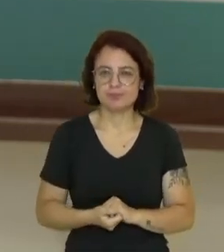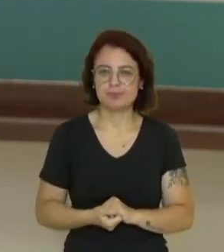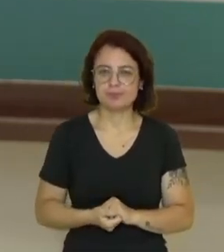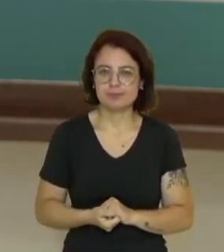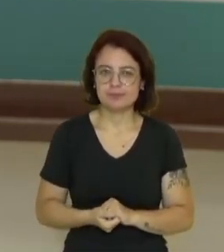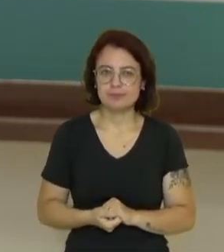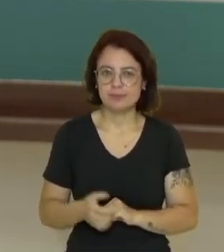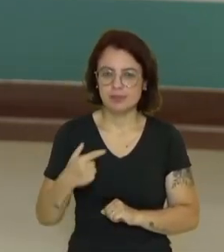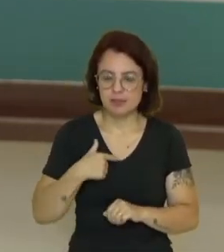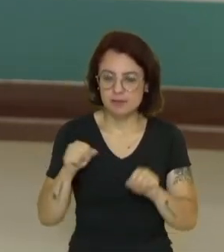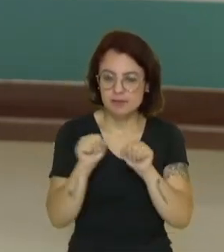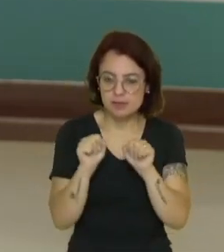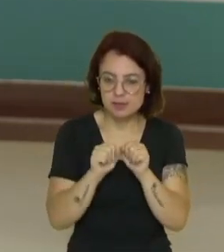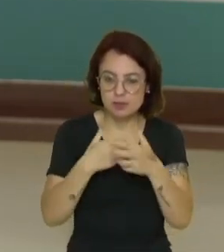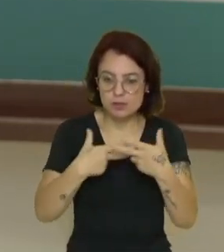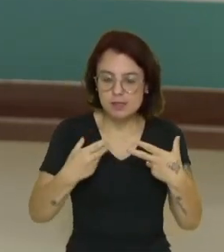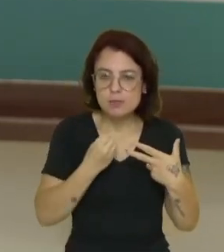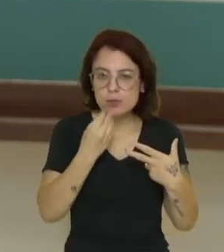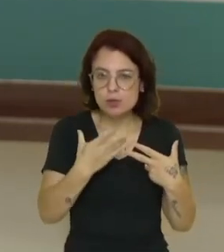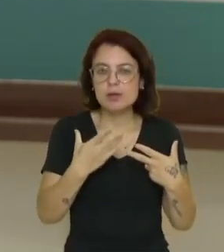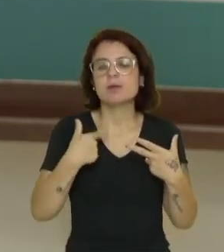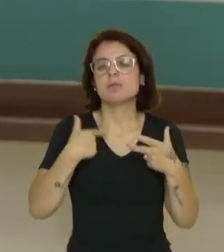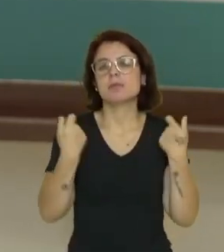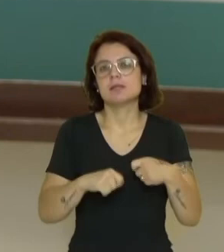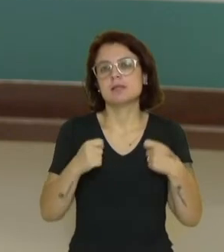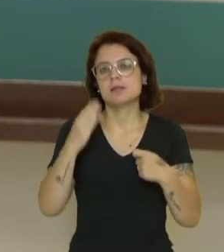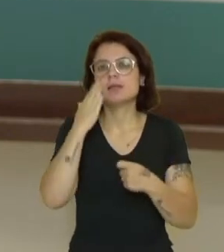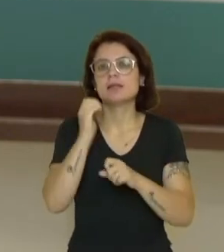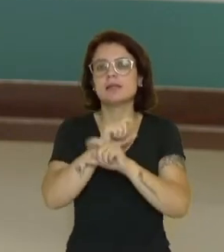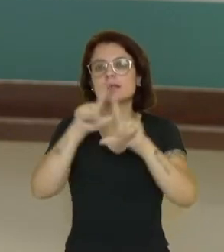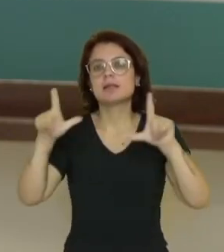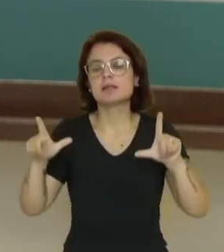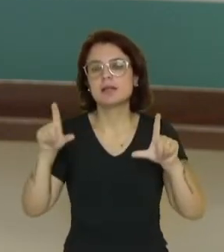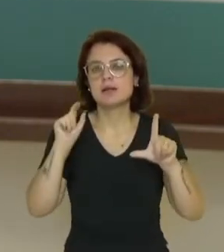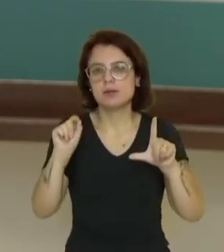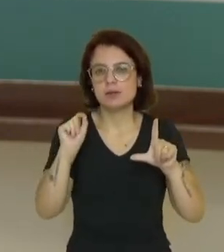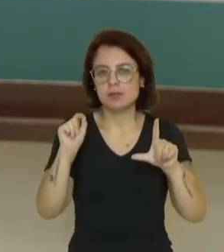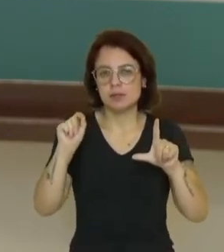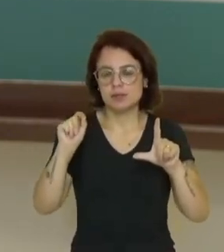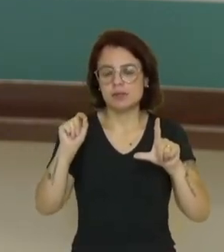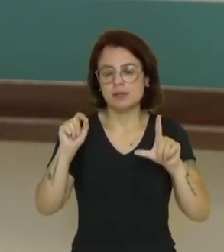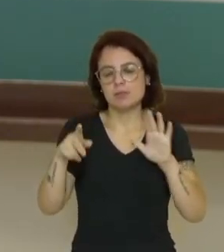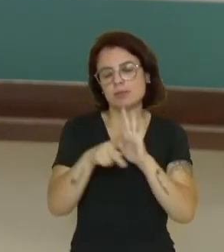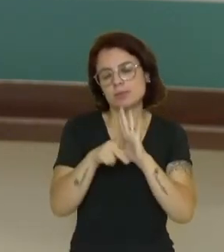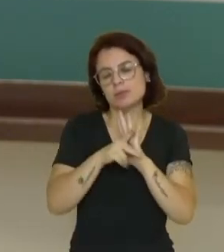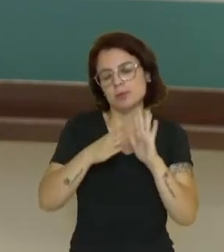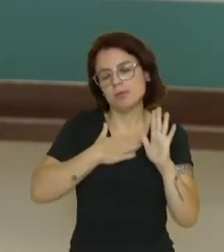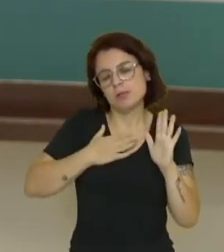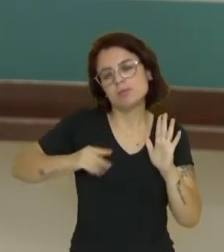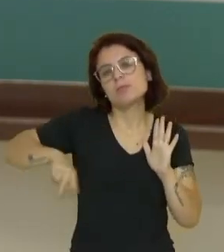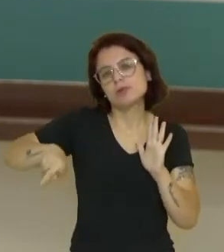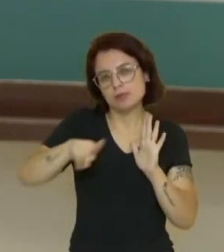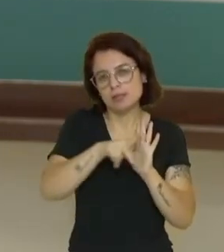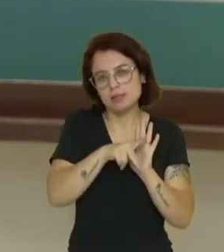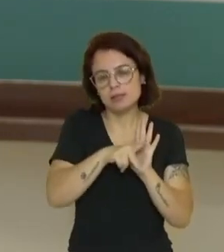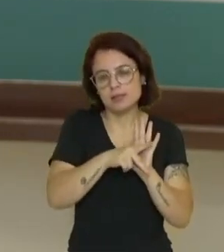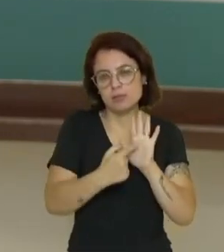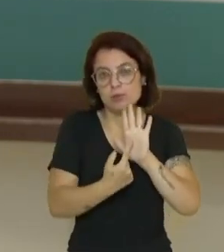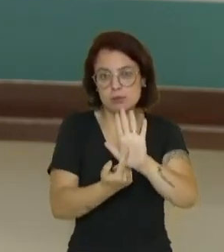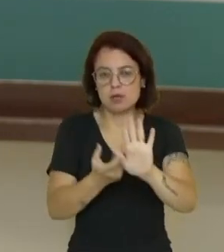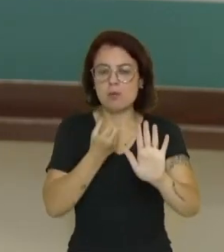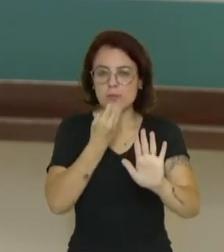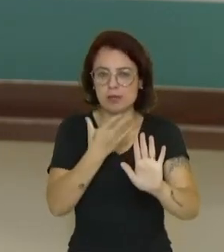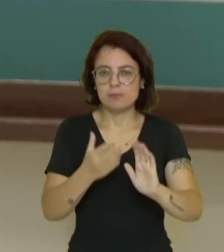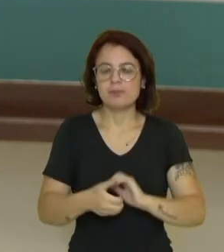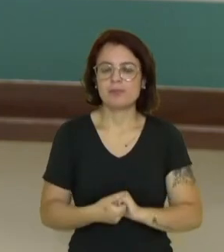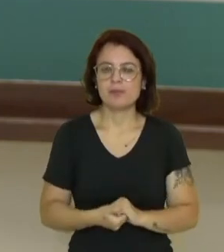né, sempre ações virtuosas, eu tenho que entender que isso, né, isso tem que ser do meu caráter, tem que ser da minha personalidade. Como